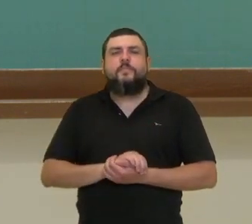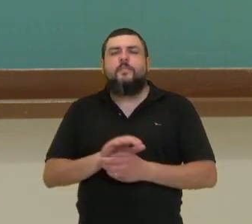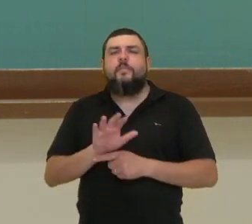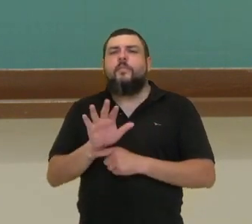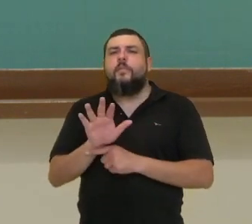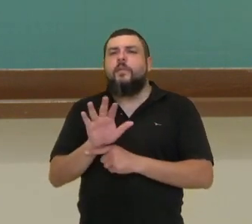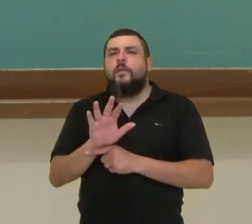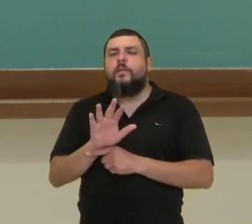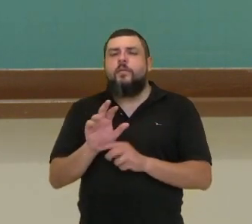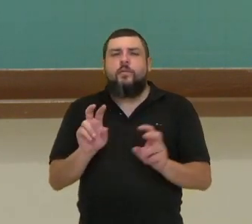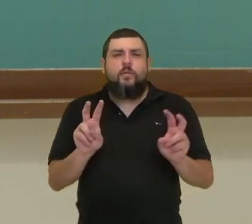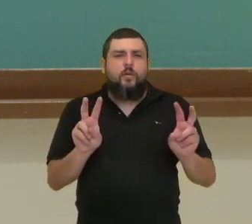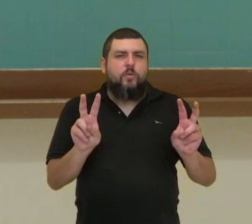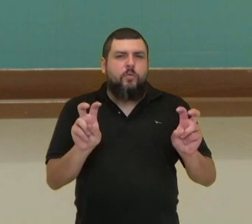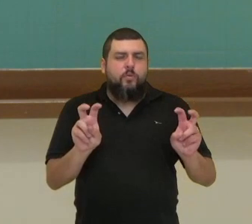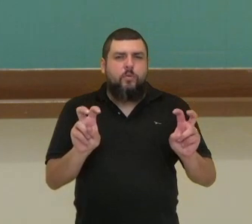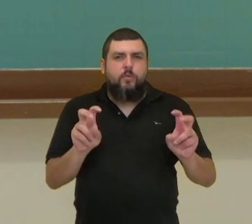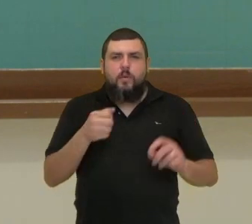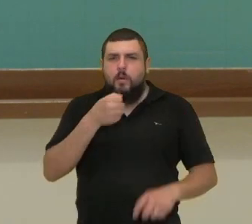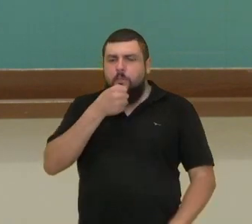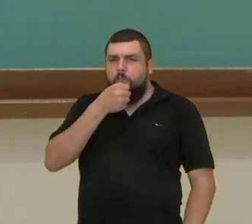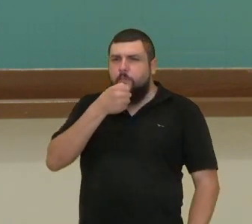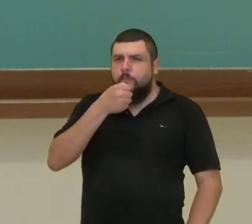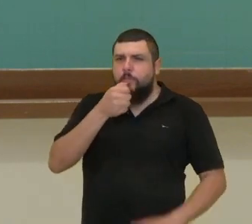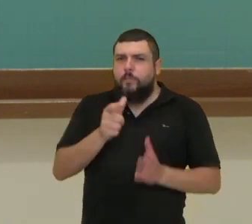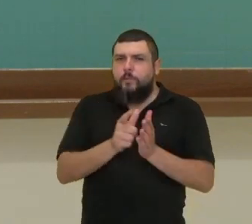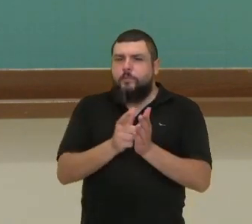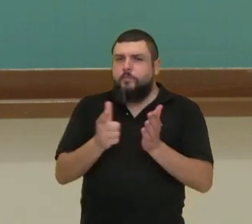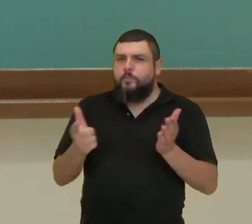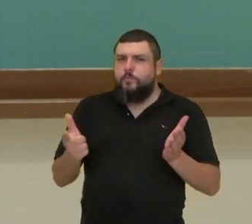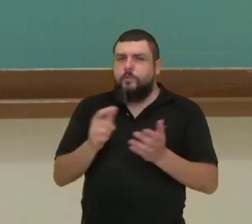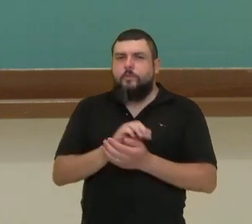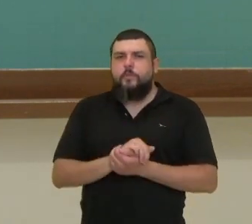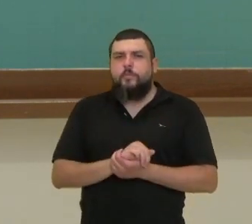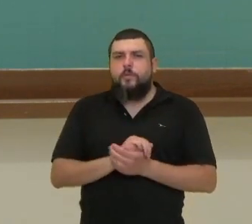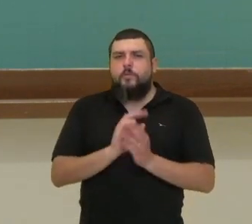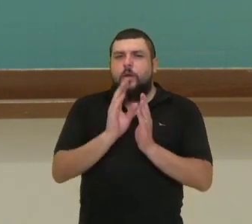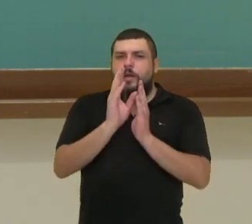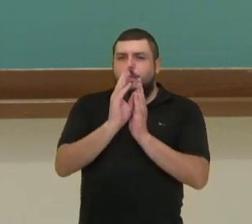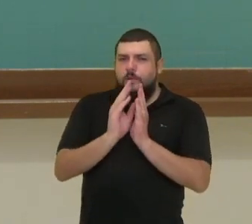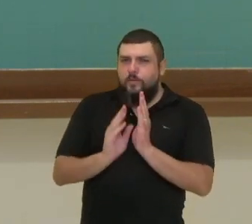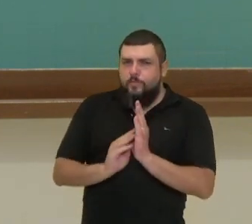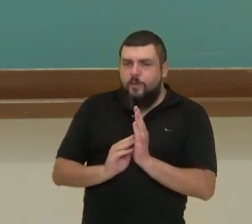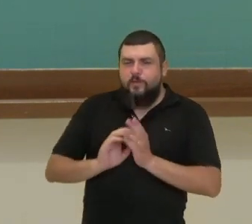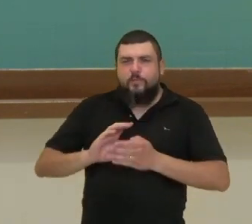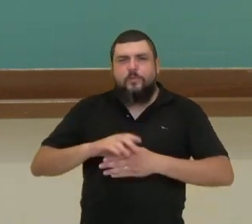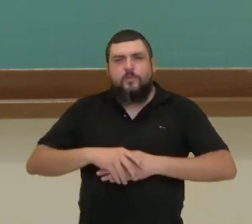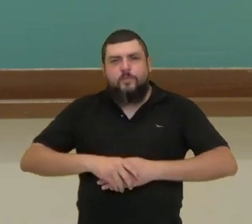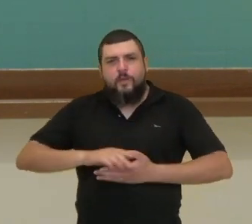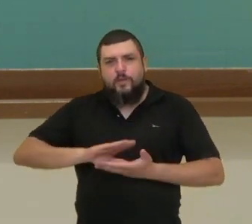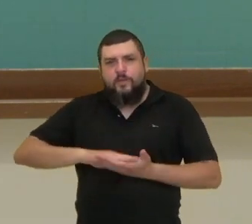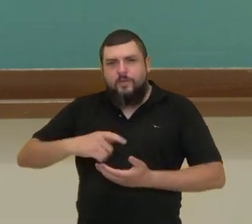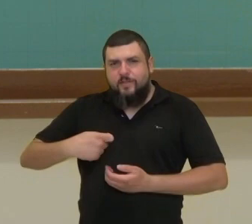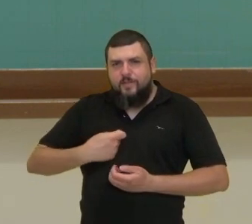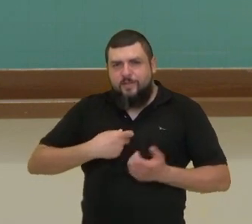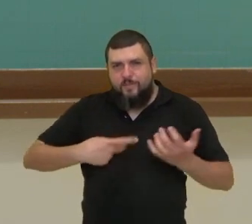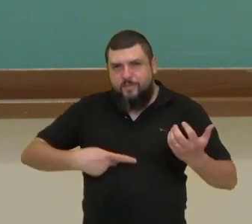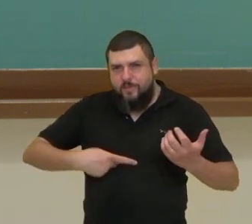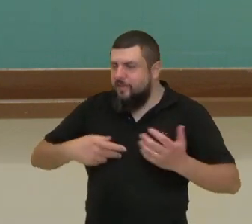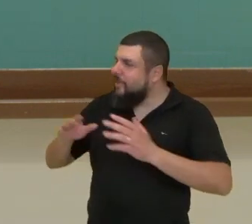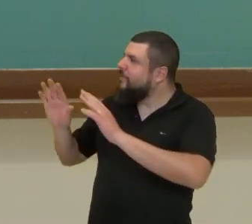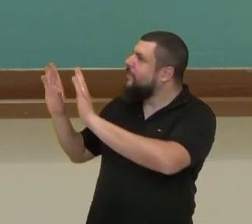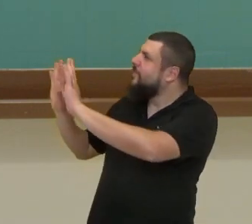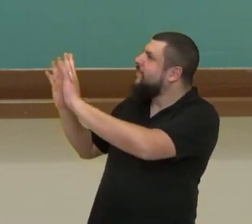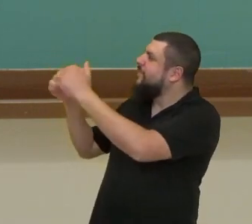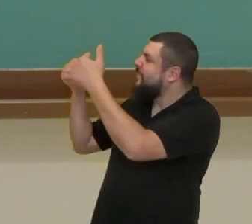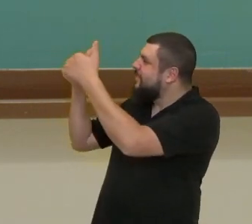falar sobre reportagem. Mas antes de irmos aos conteúdos, vamos cumprimentar o nosso intérprete Paulo.